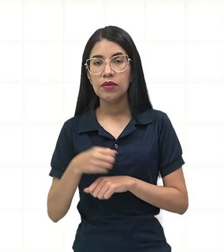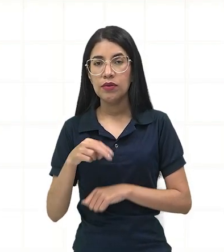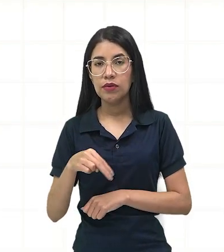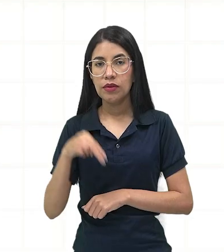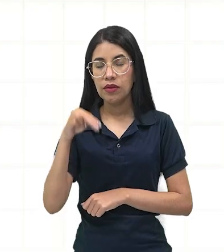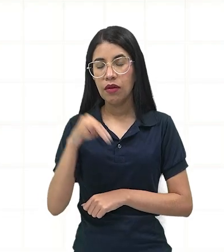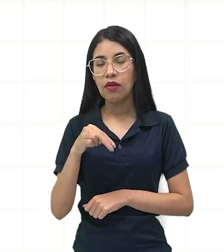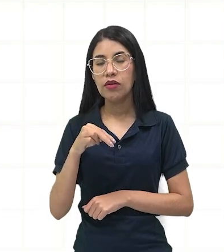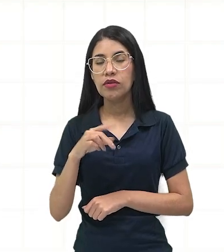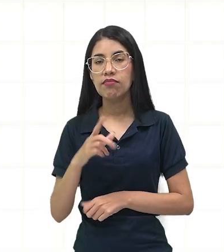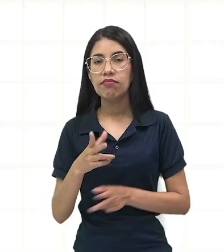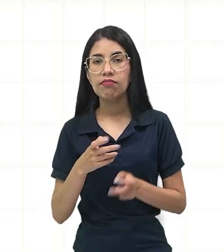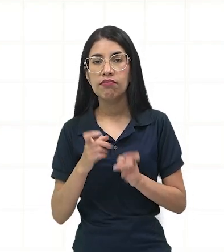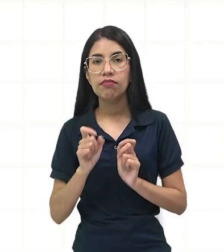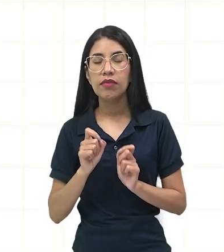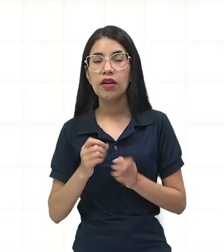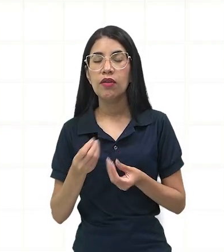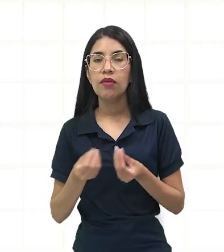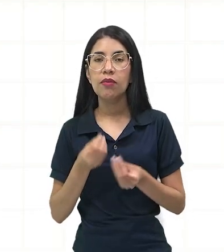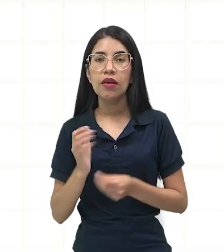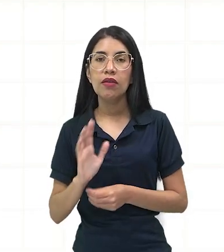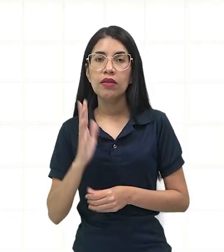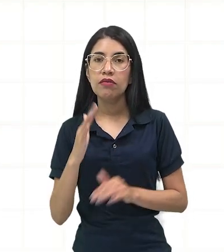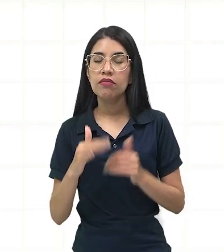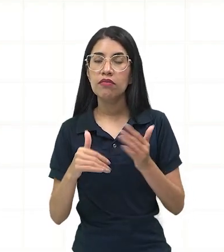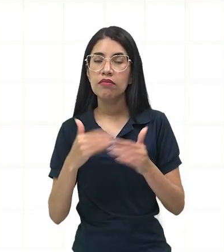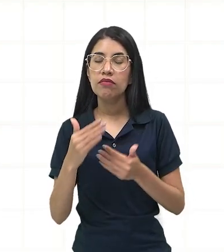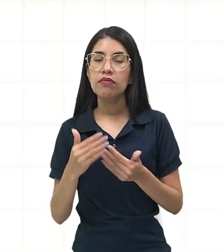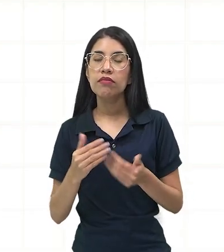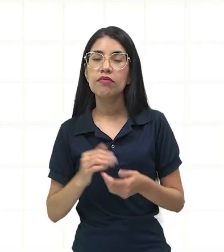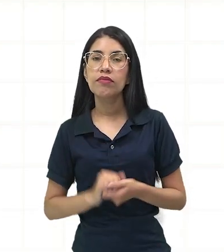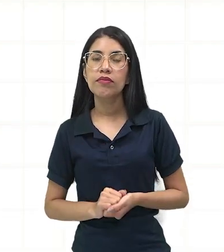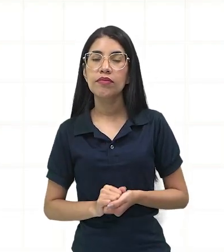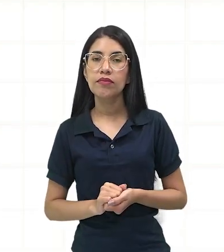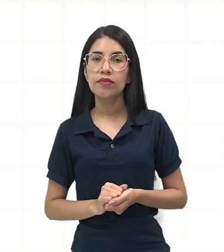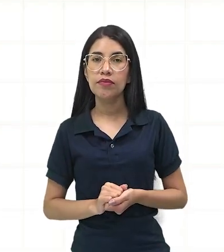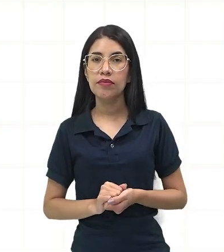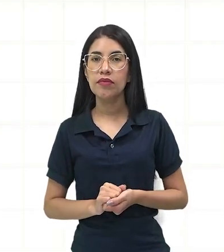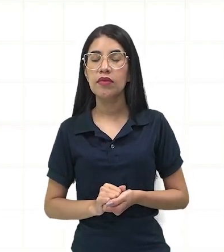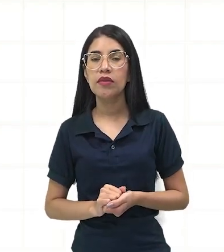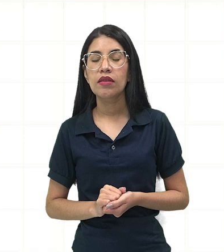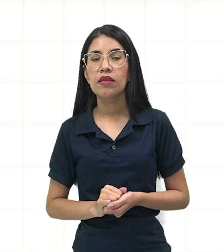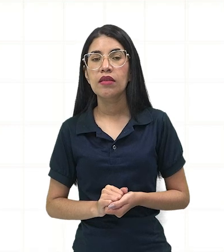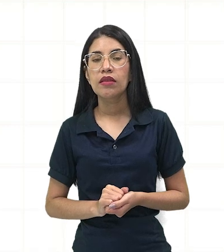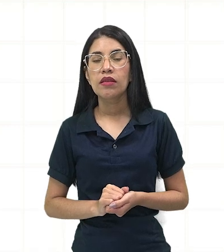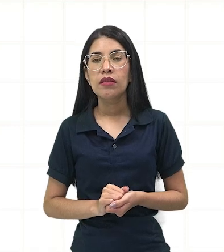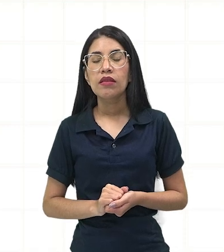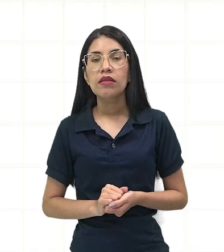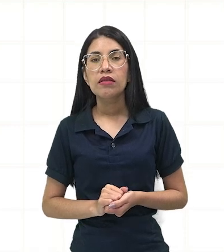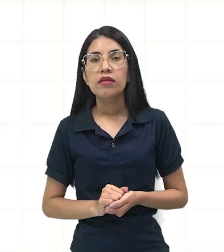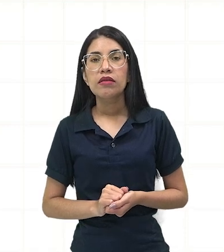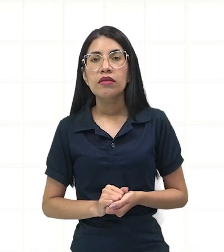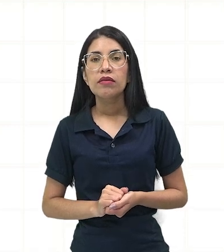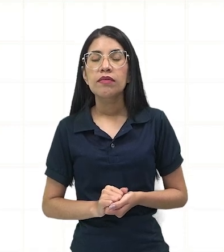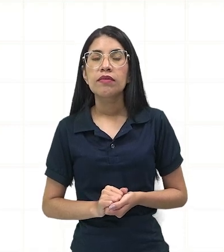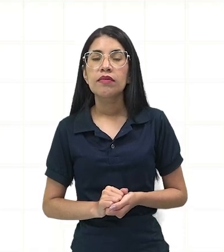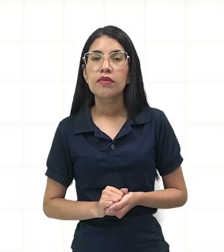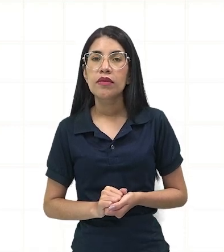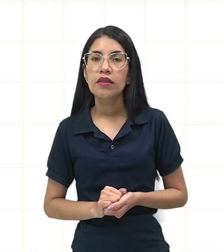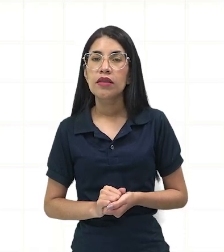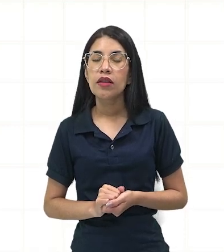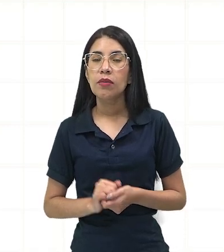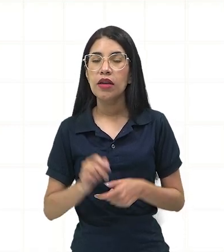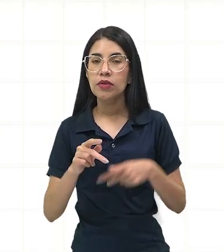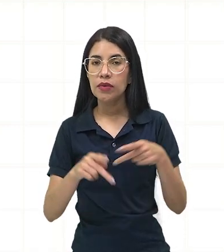elas se desenvolveram a partir da ideia de colocar o abastecimento daquela